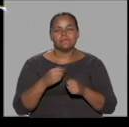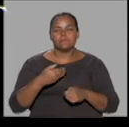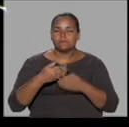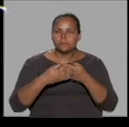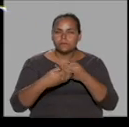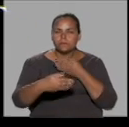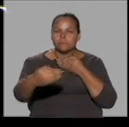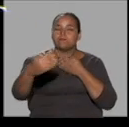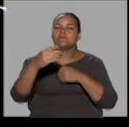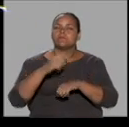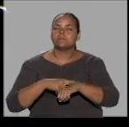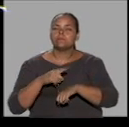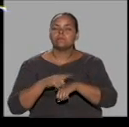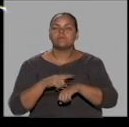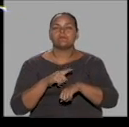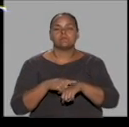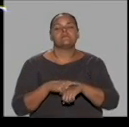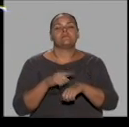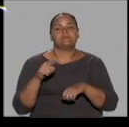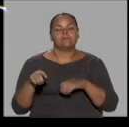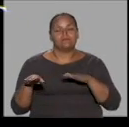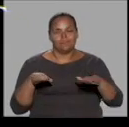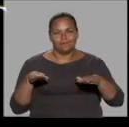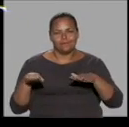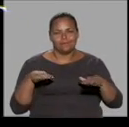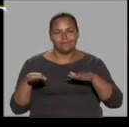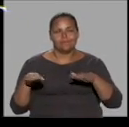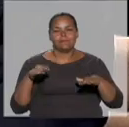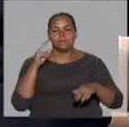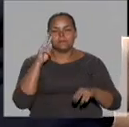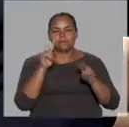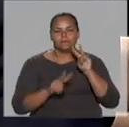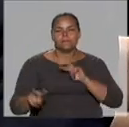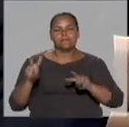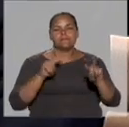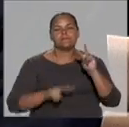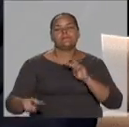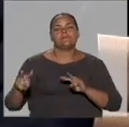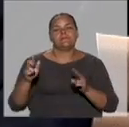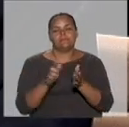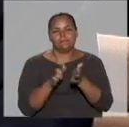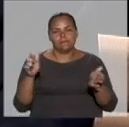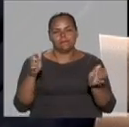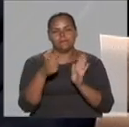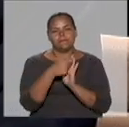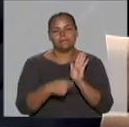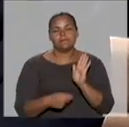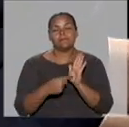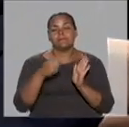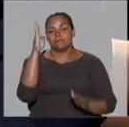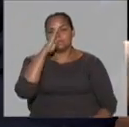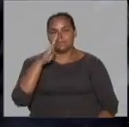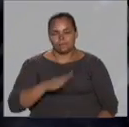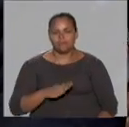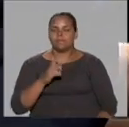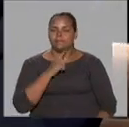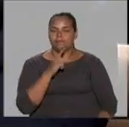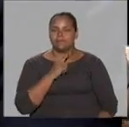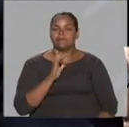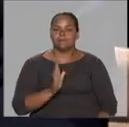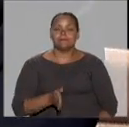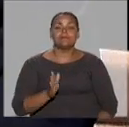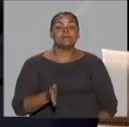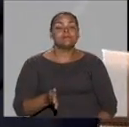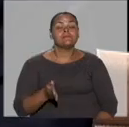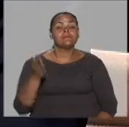a partir do momento que esse movimento teve uma visibilidade com a matéria do Jornal do Brasil. Exatamente. Né? Mas ele já